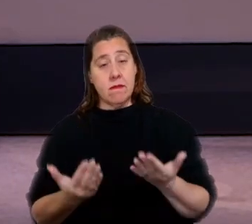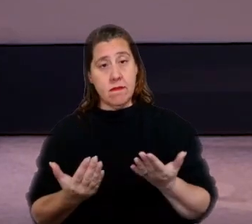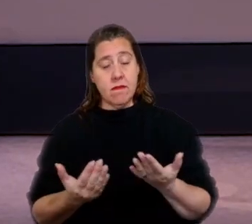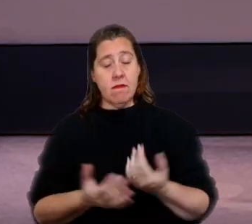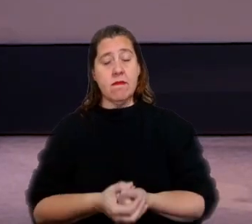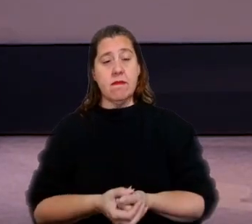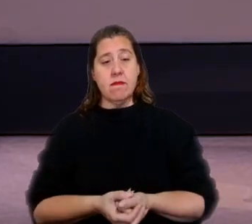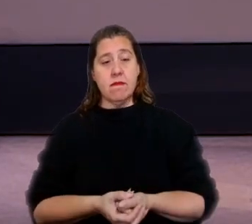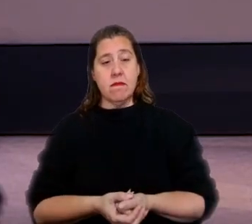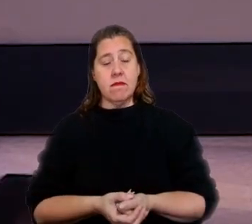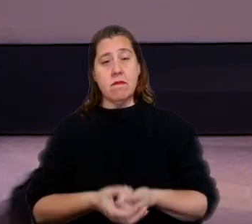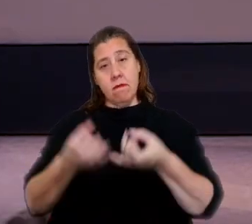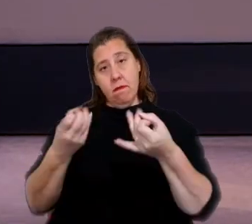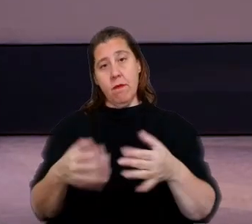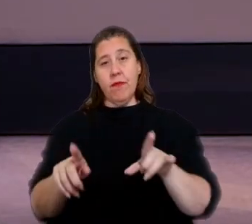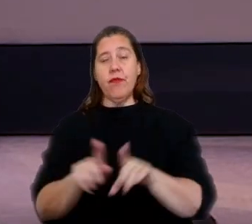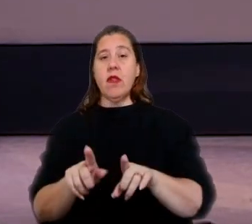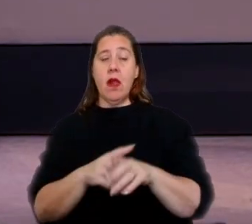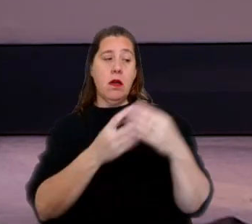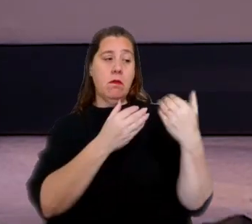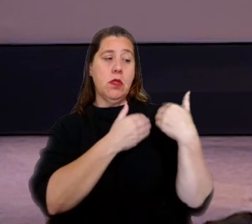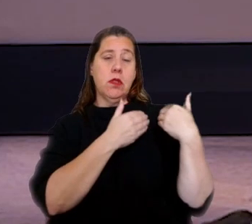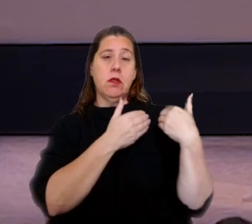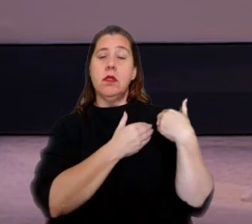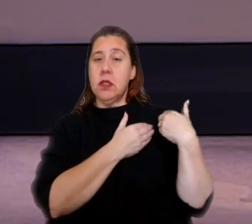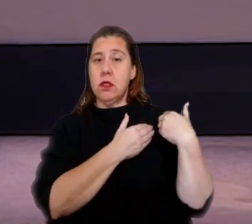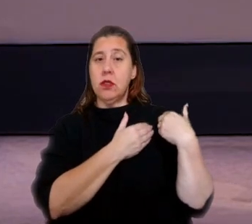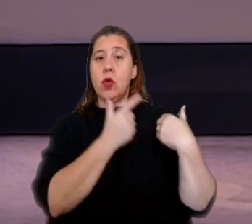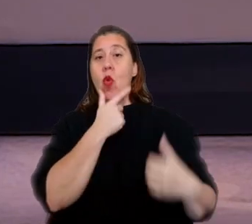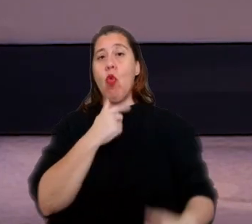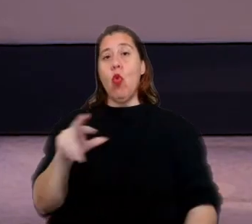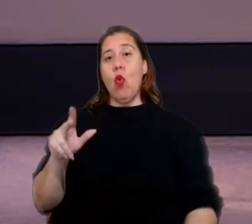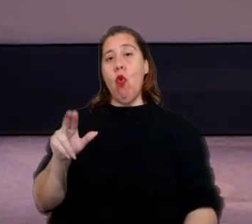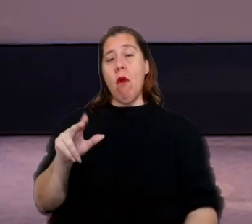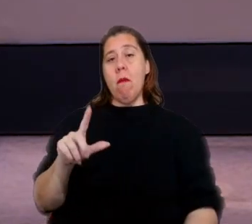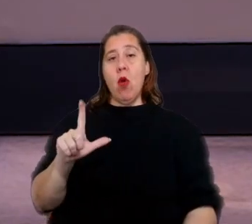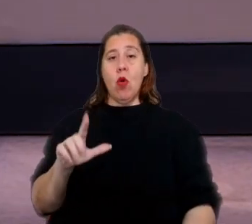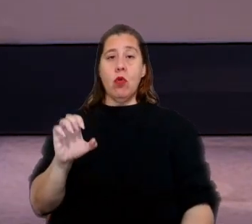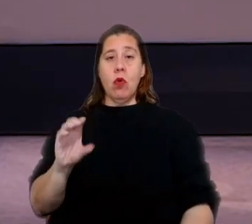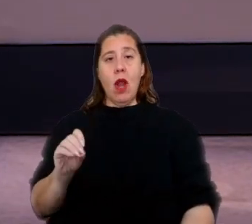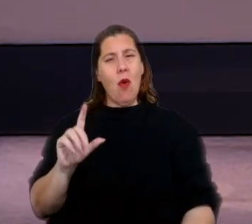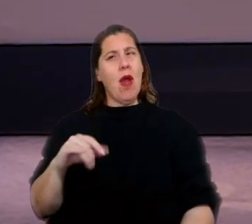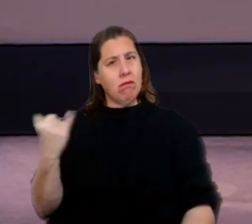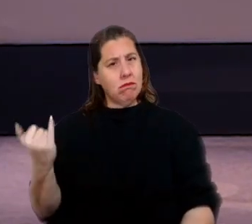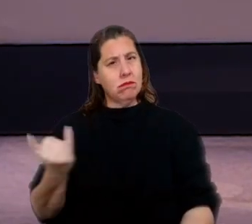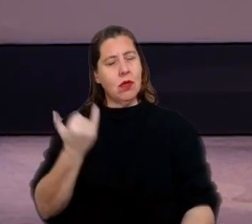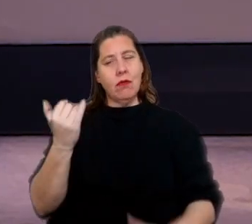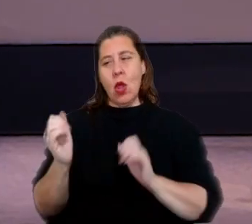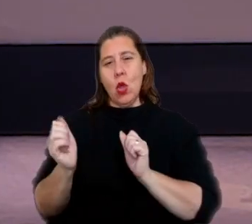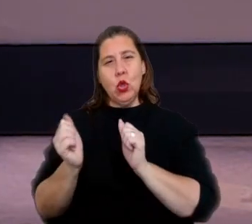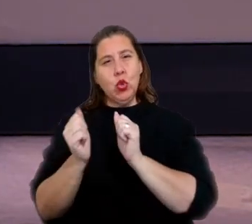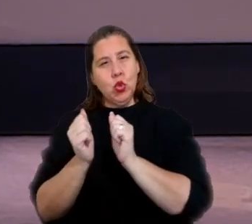Bom, aí eu queria falar do papel do irmão, né, o irmão do Léo, como é fundamental, né,